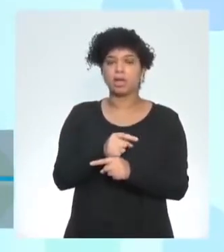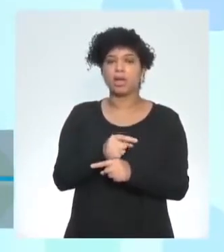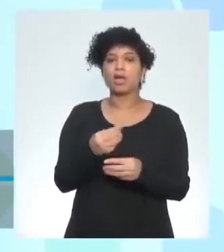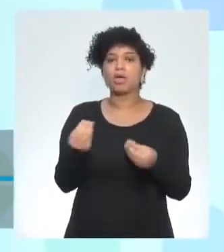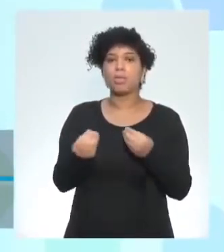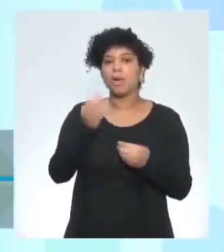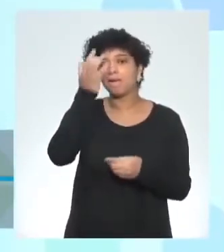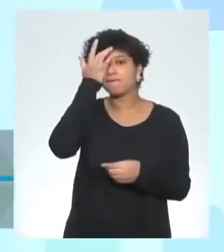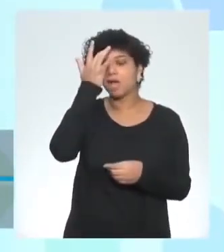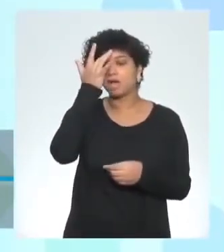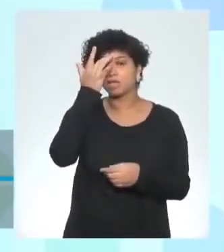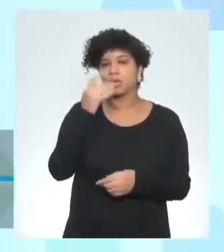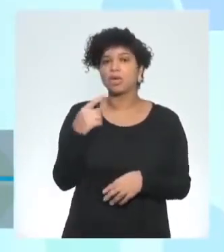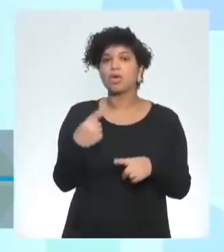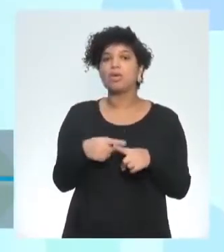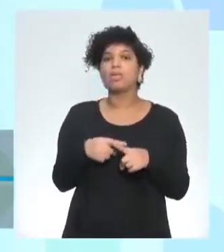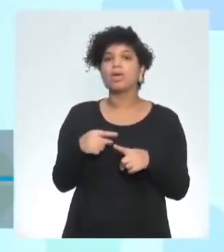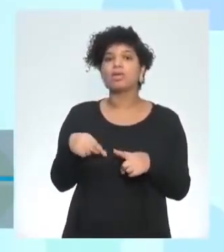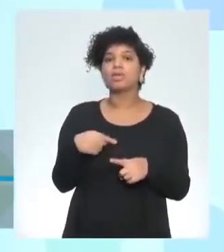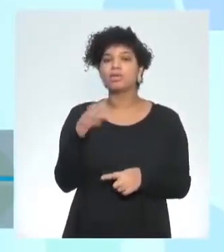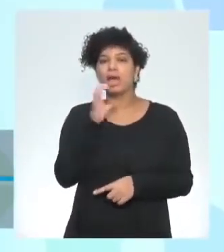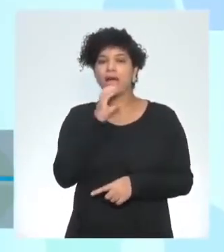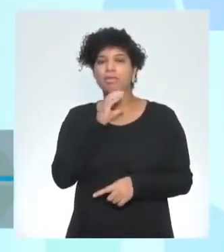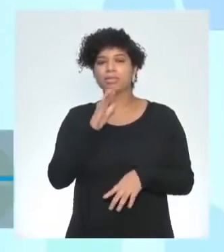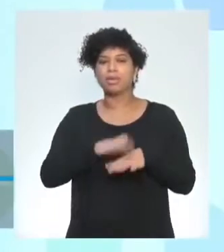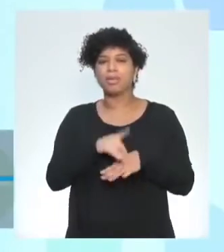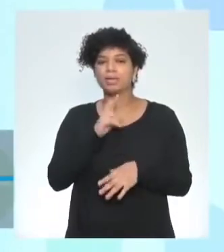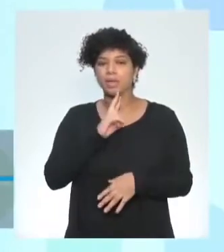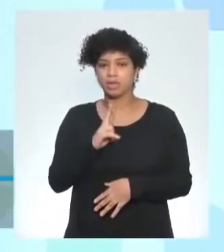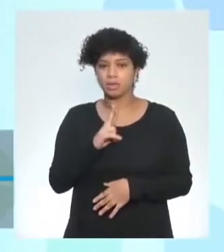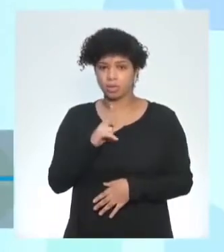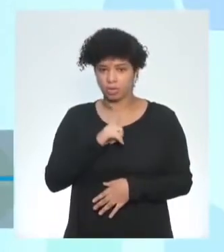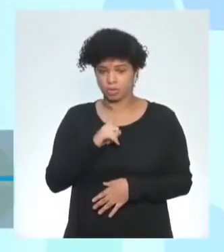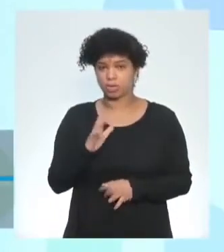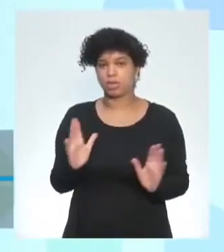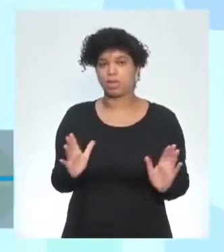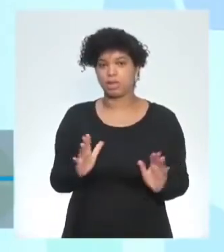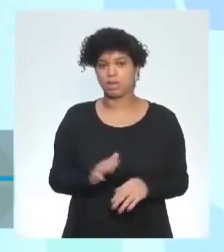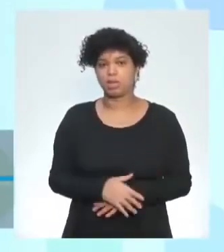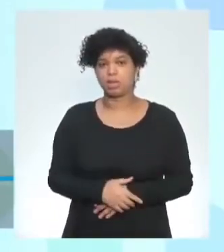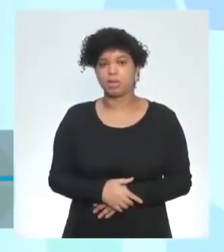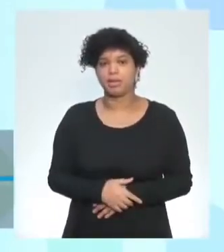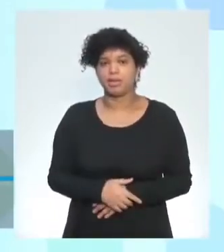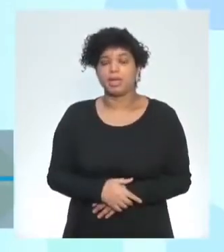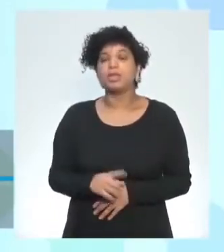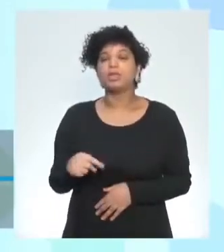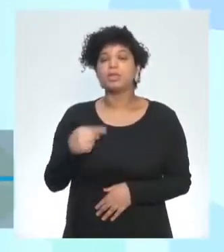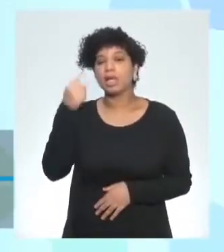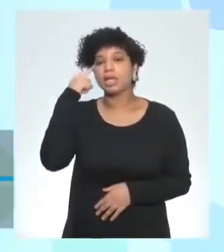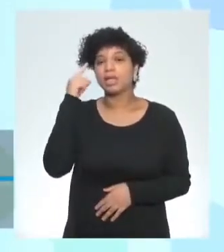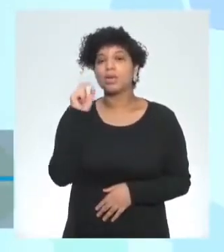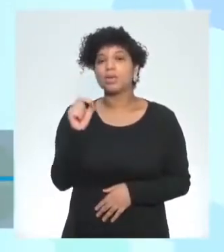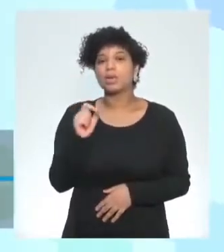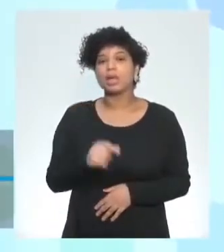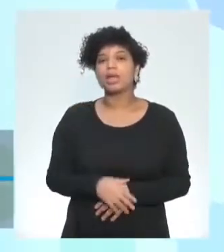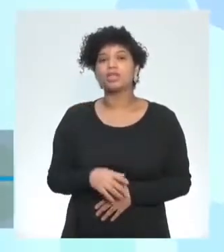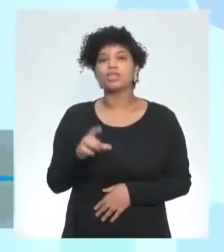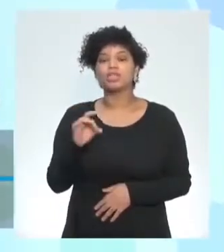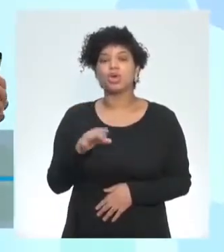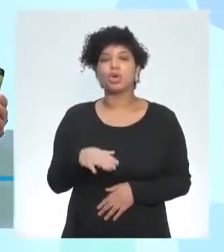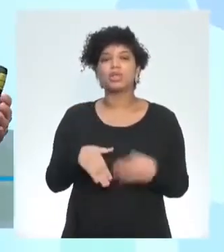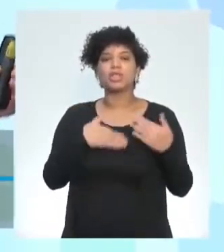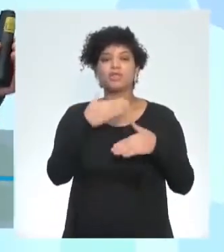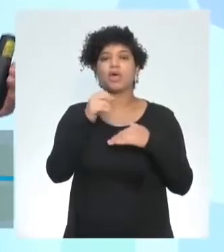para facilitar, porque a gente está querendo agilizar as nossas resoluções. Até porque a nossa ideia aqui não é mais